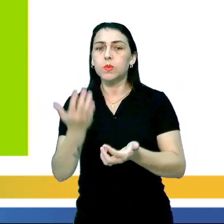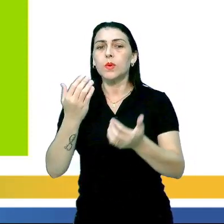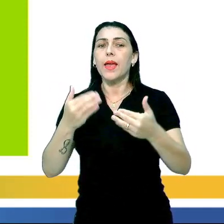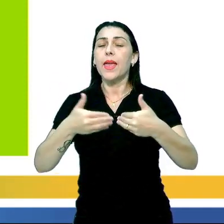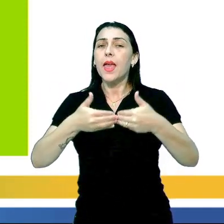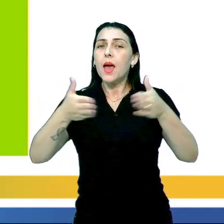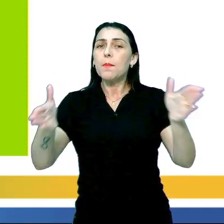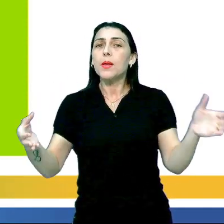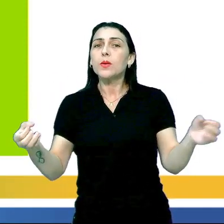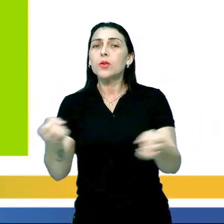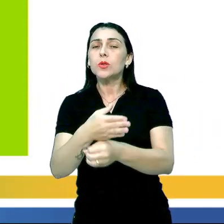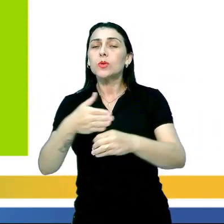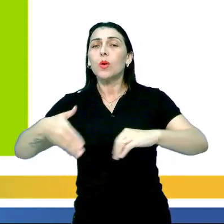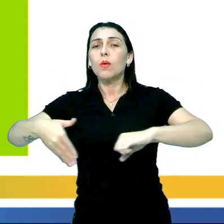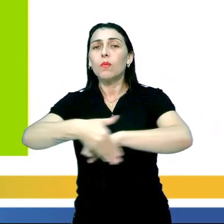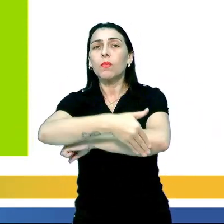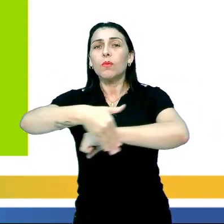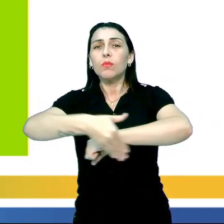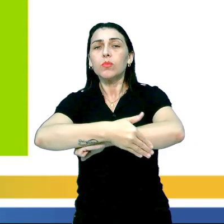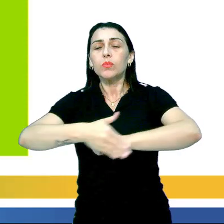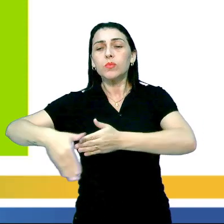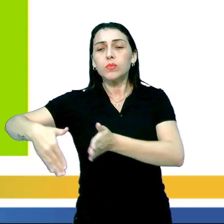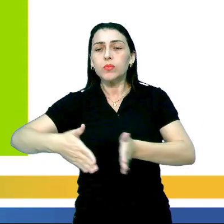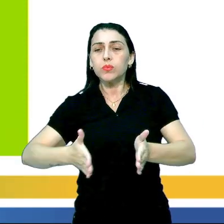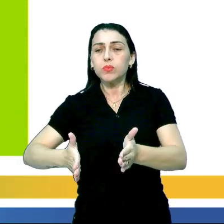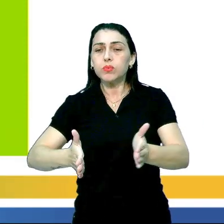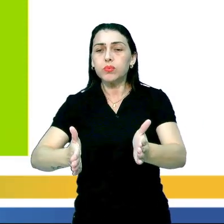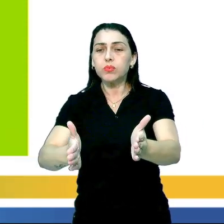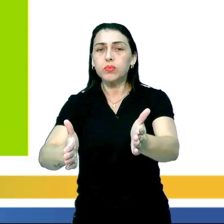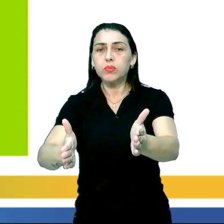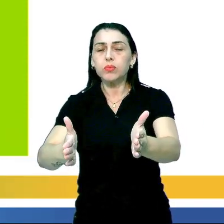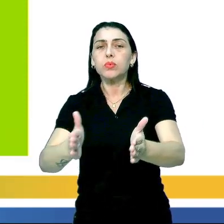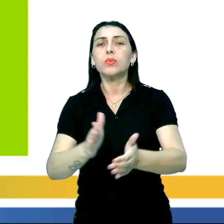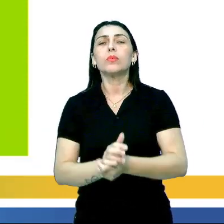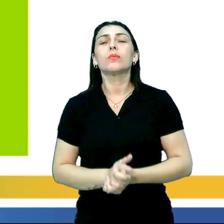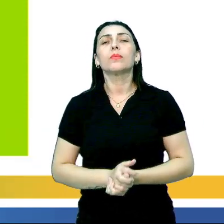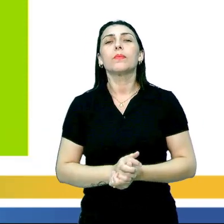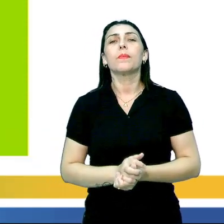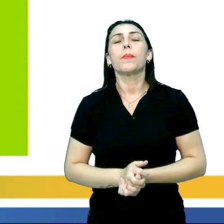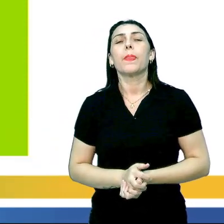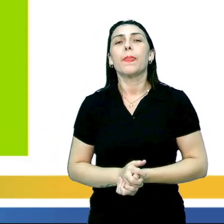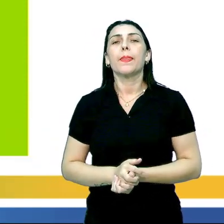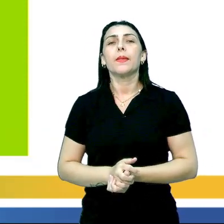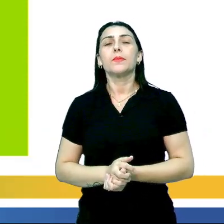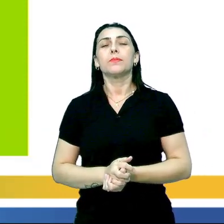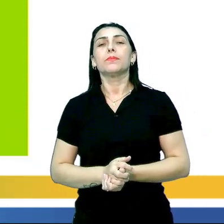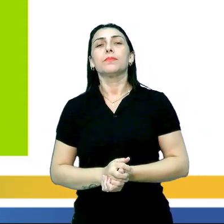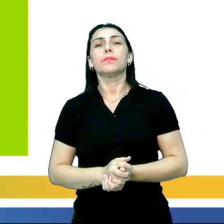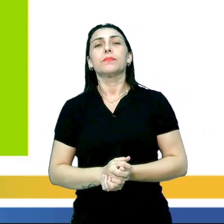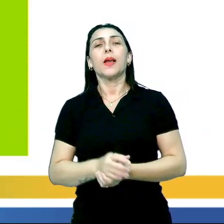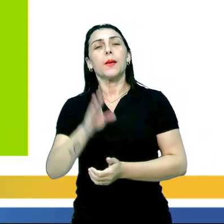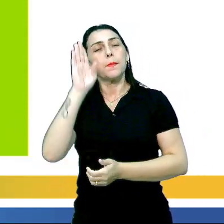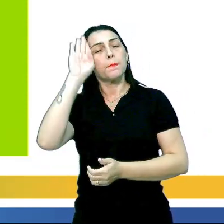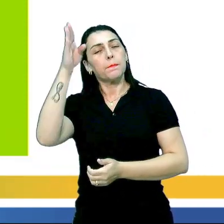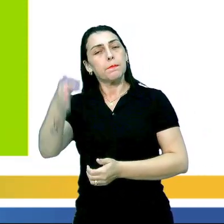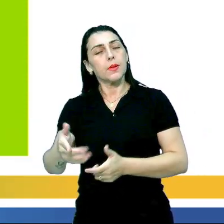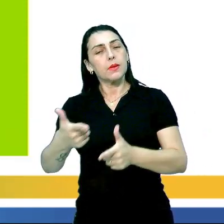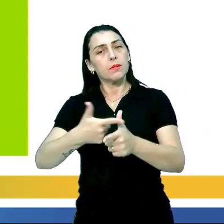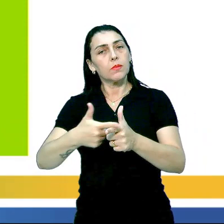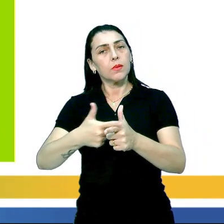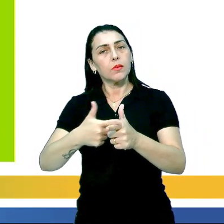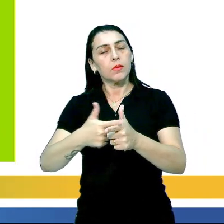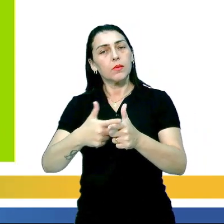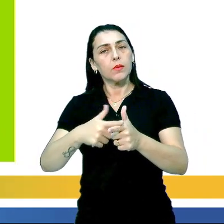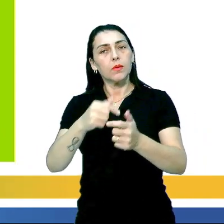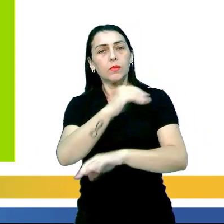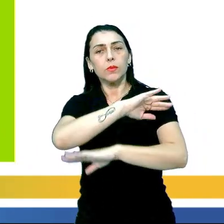queimadas, os incêndios e também a abertura de estradas. Então, essas seriam aí as principais causas